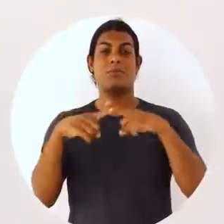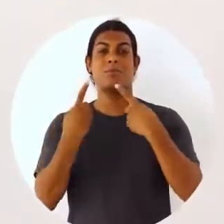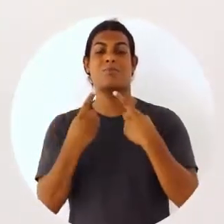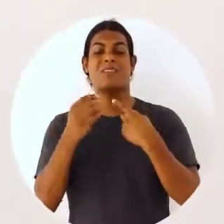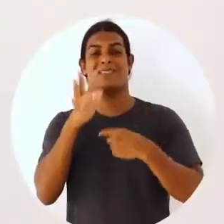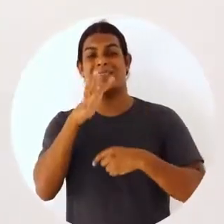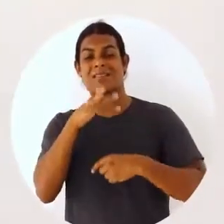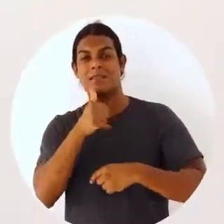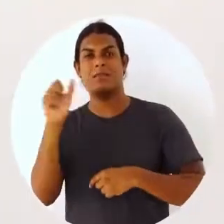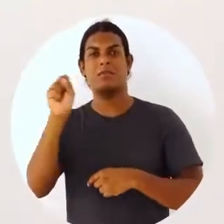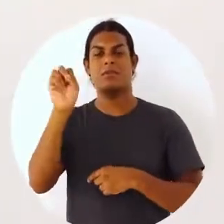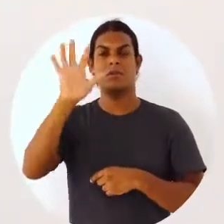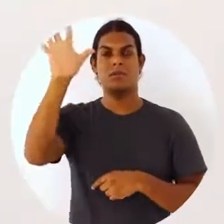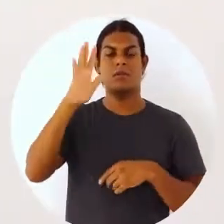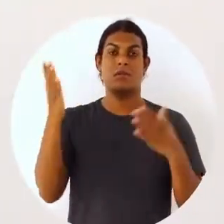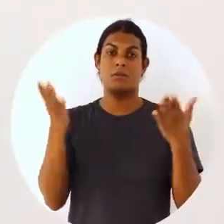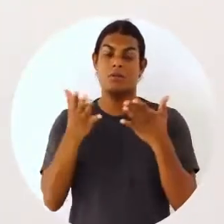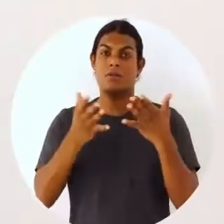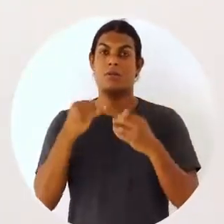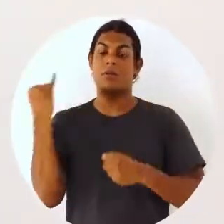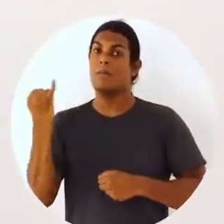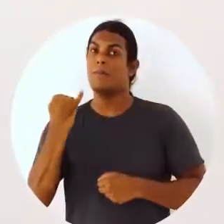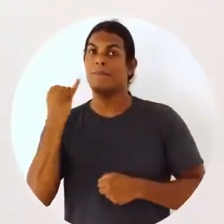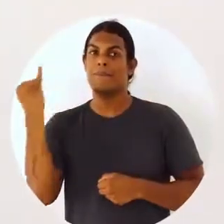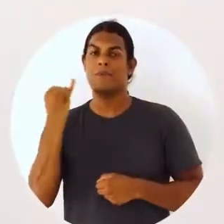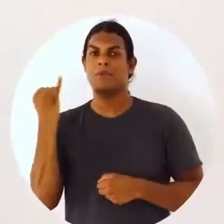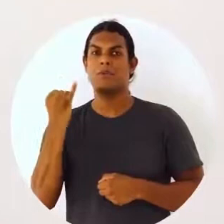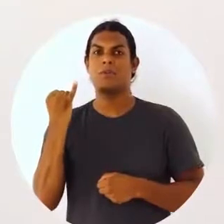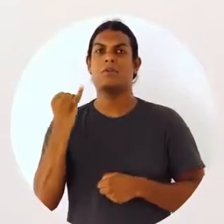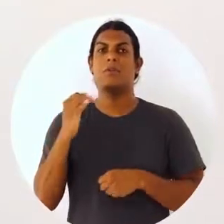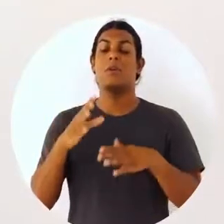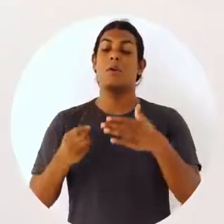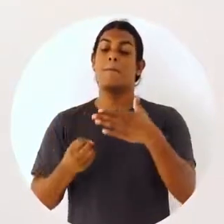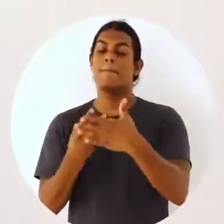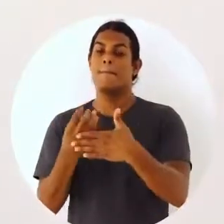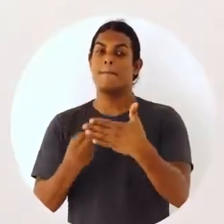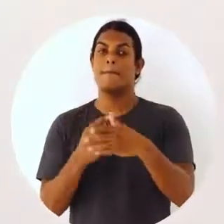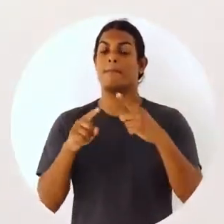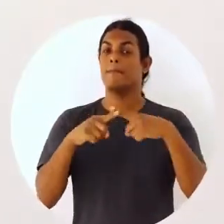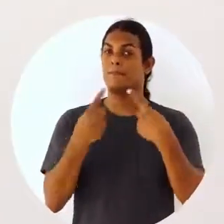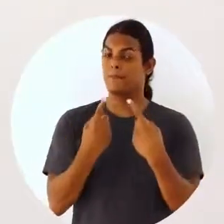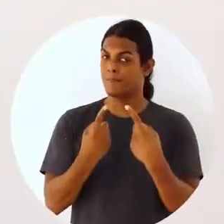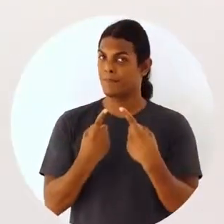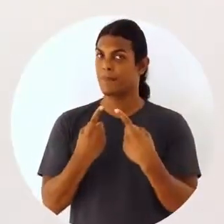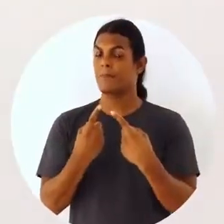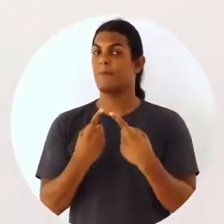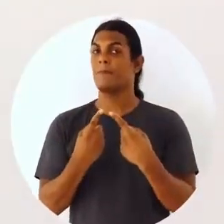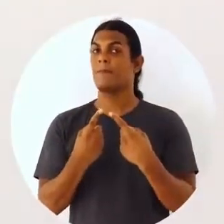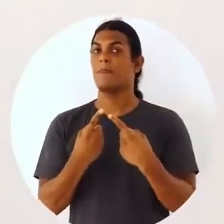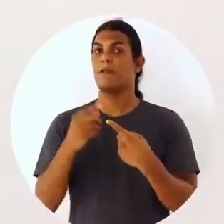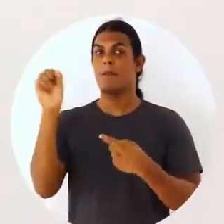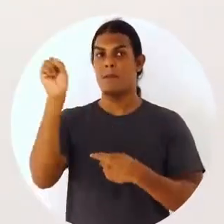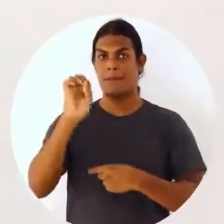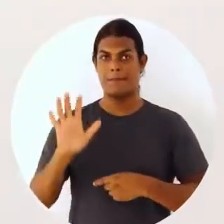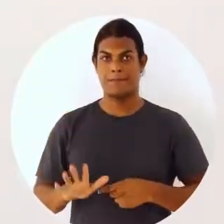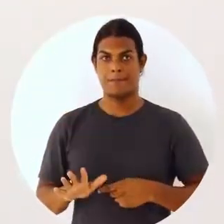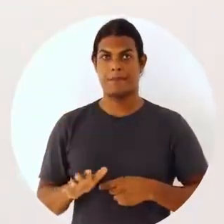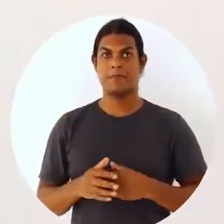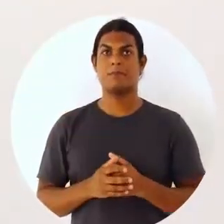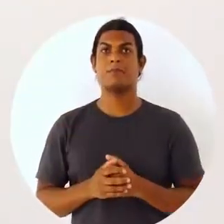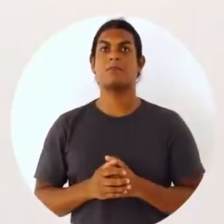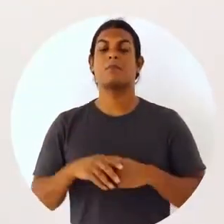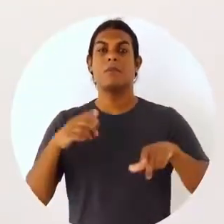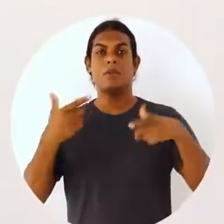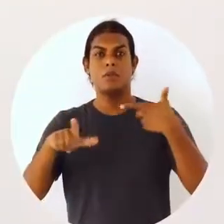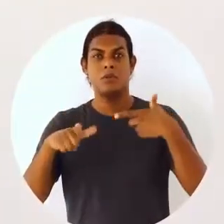que eu tiver vários trabalhadores, tiver uma esteira que vai passando a parte do produto e o trabalhador